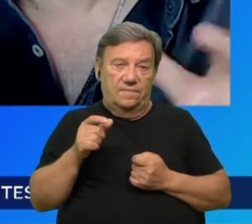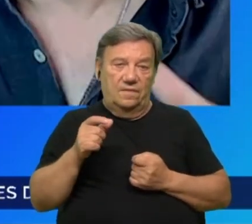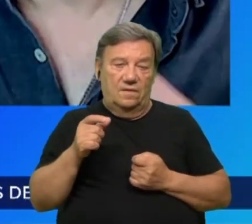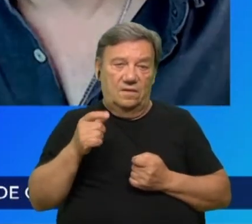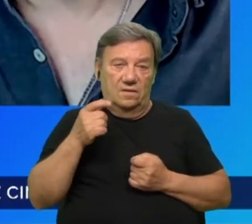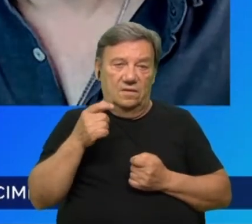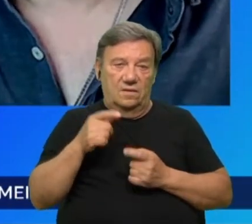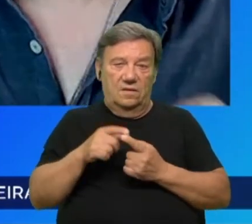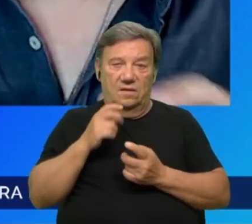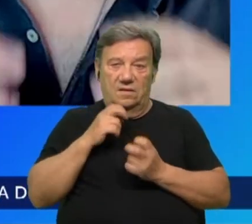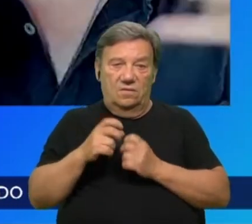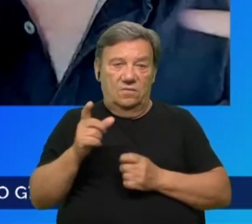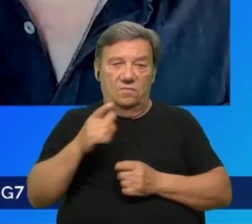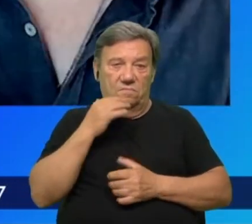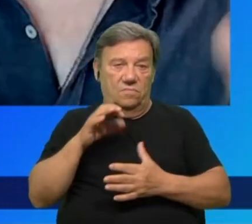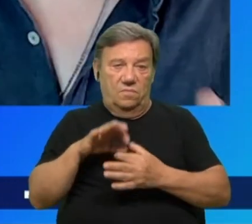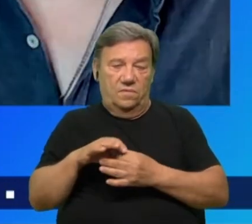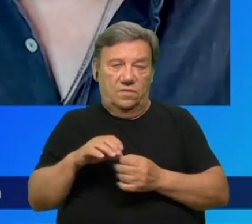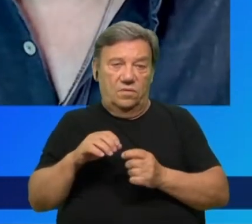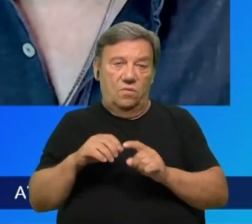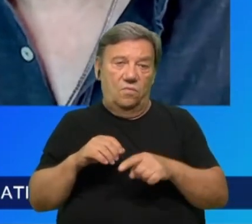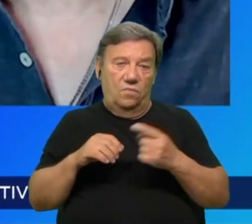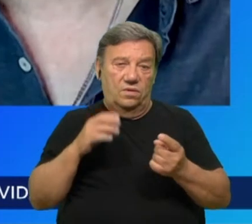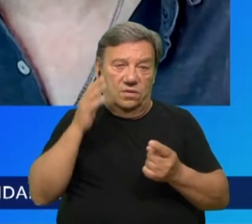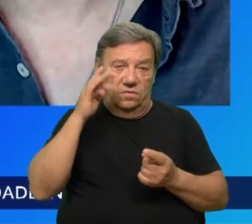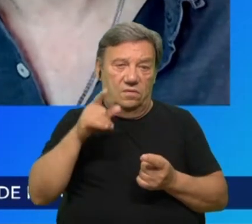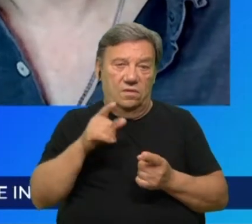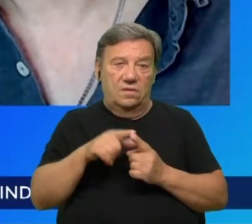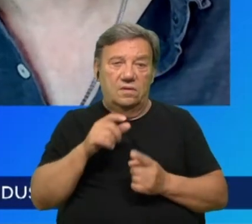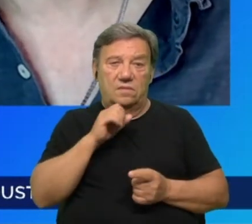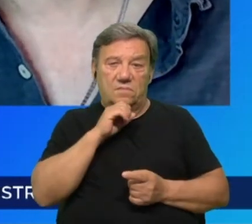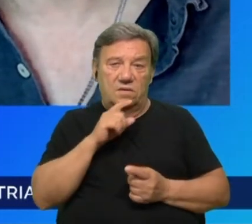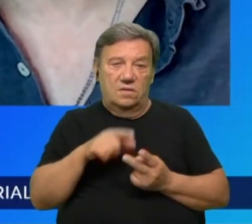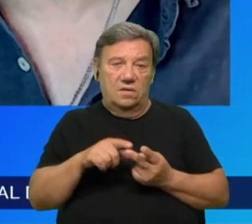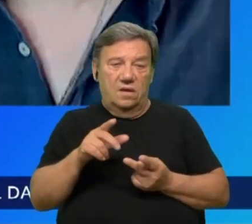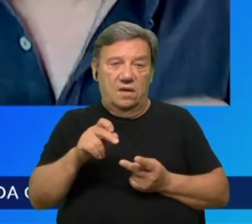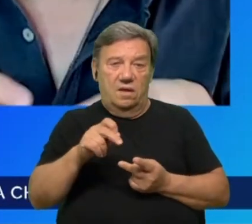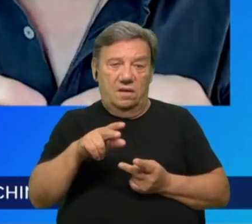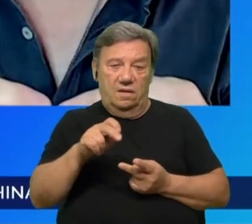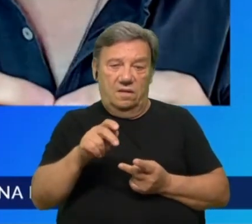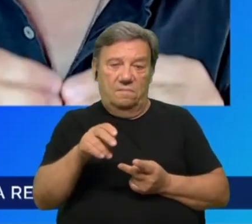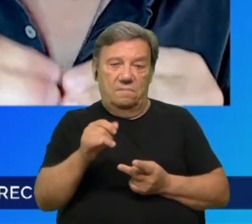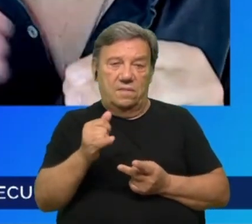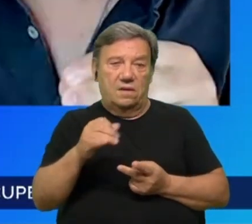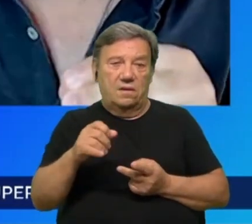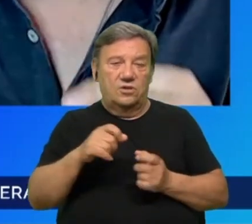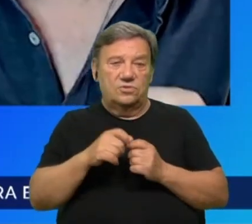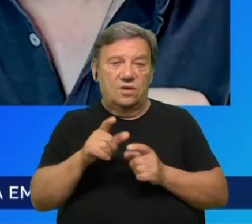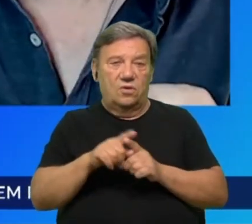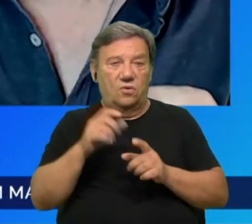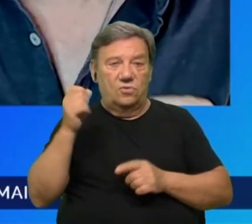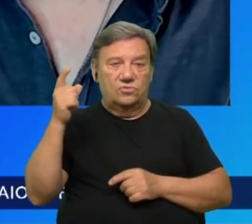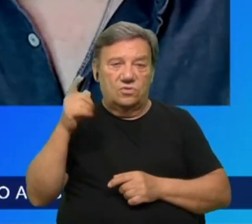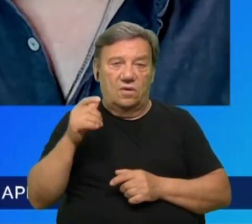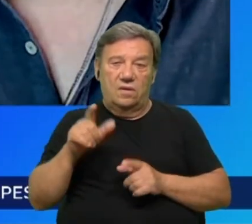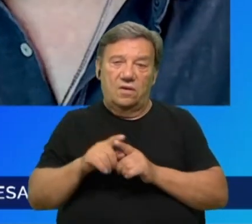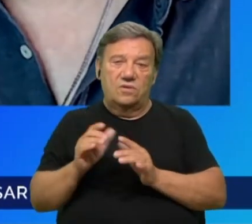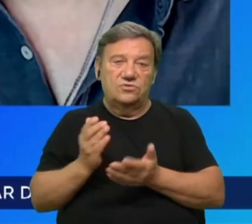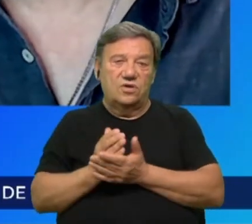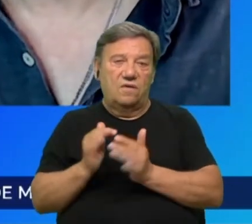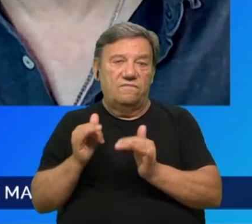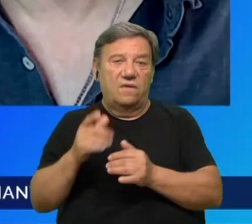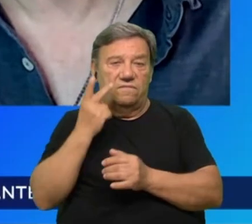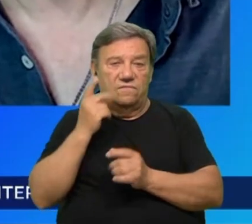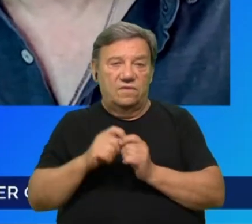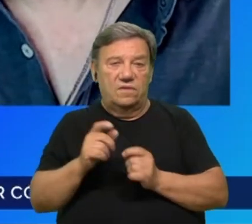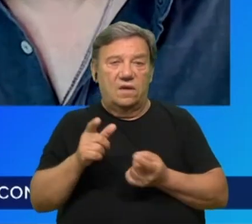comportamento energético também não é compatível. Outra teoria, será uma anã branca? Uma anã branca é uma estrela como o Sol no final da sua vida. Será que é uma